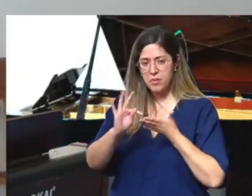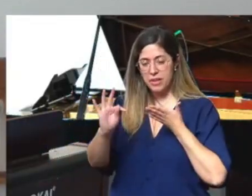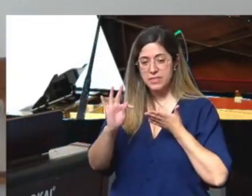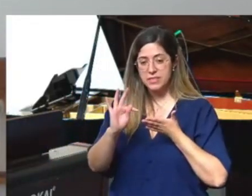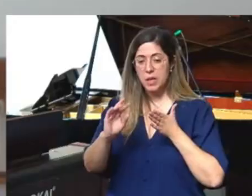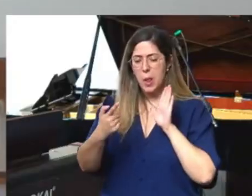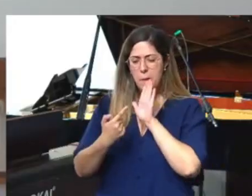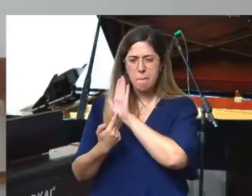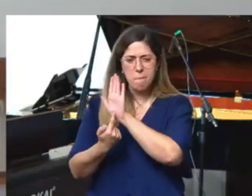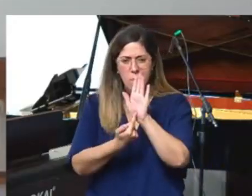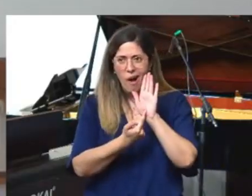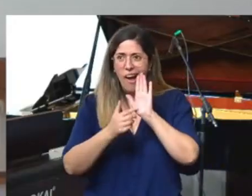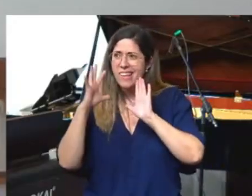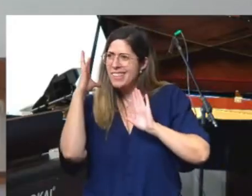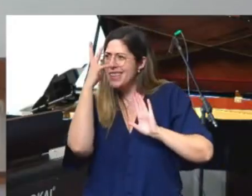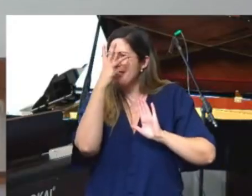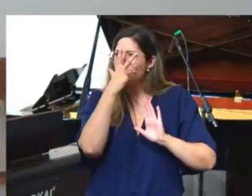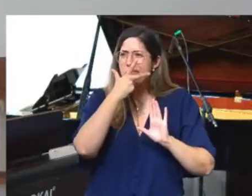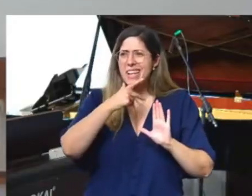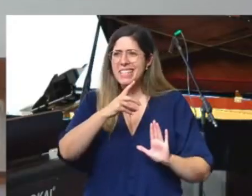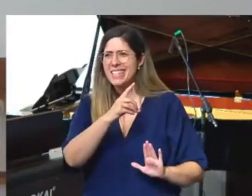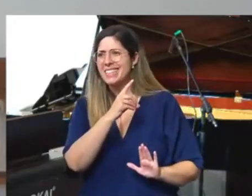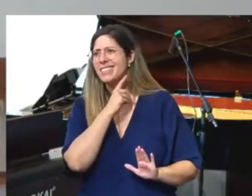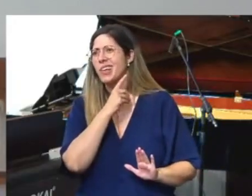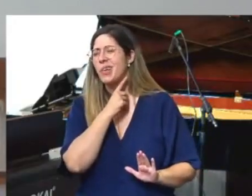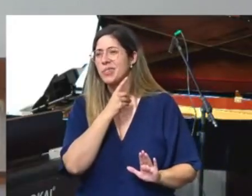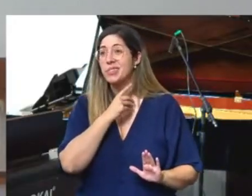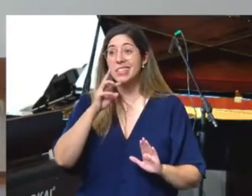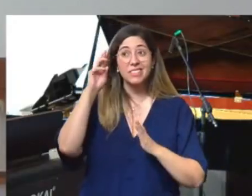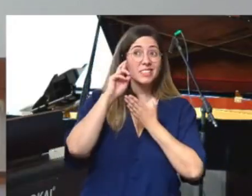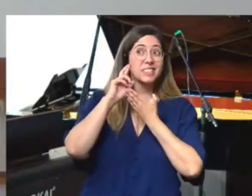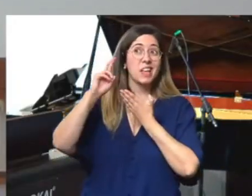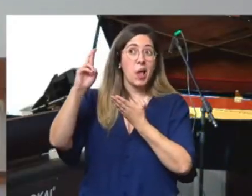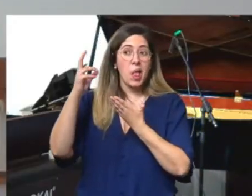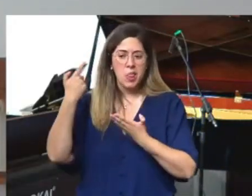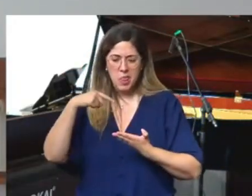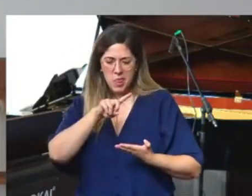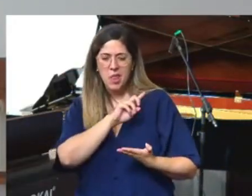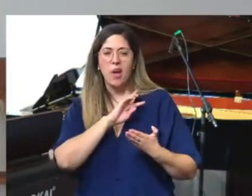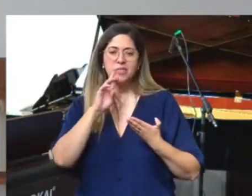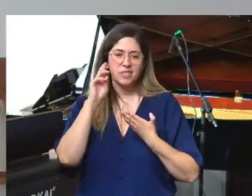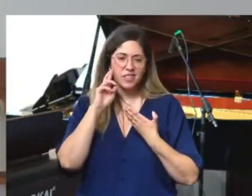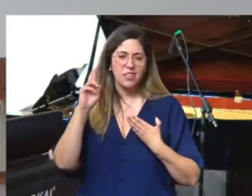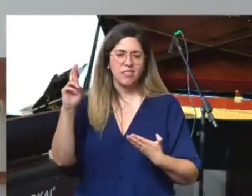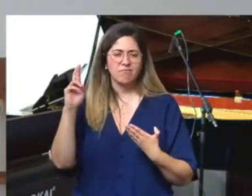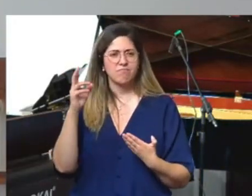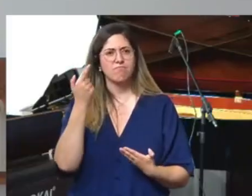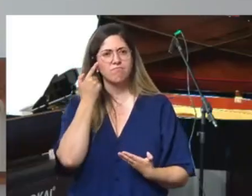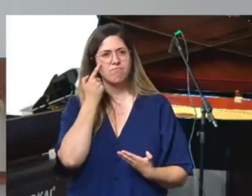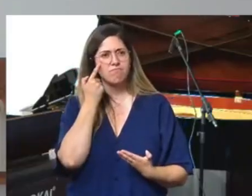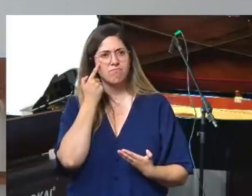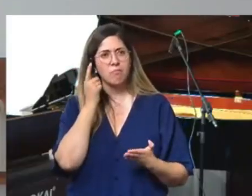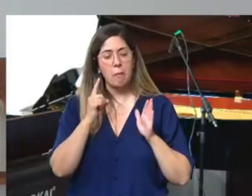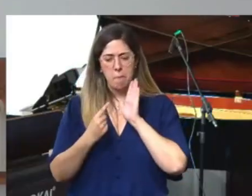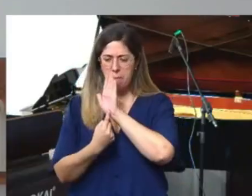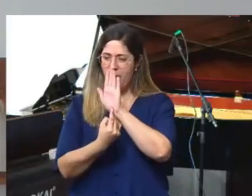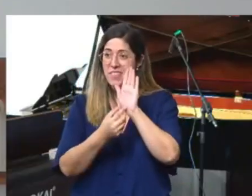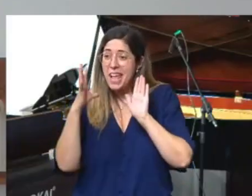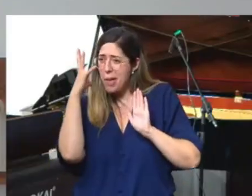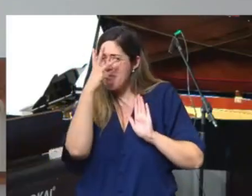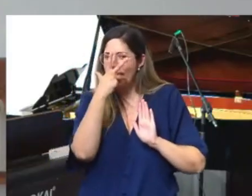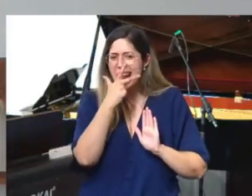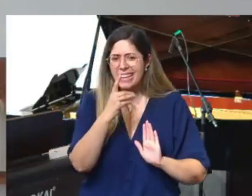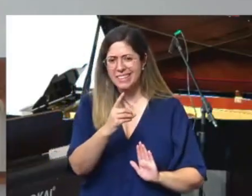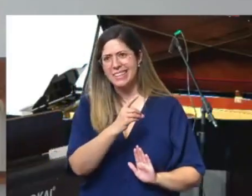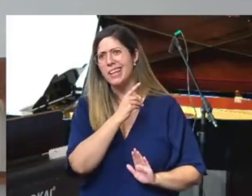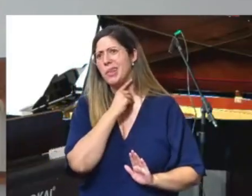manifestem a beleza da doutrina de Deus, nosso Senhor. Não é interessante essa expressão, manifestem a